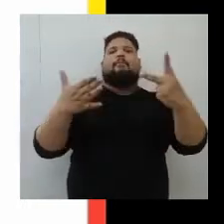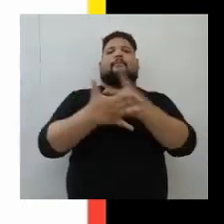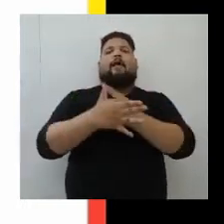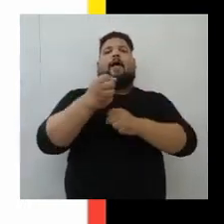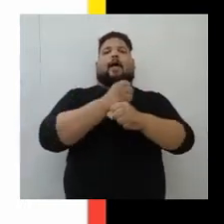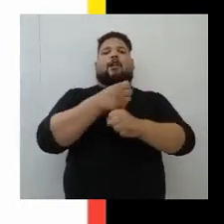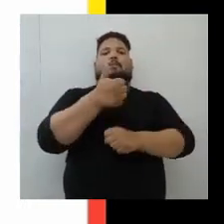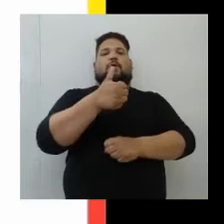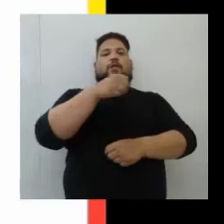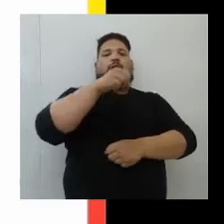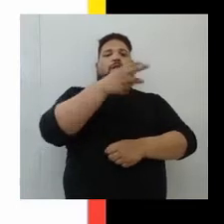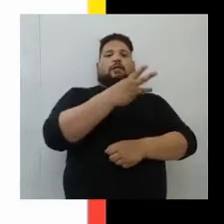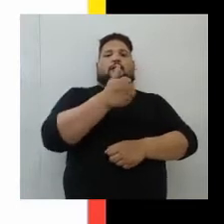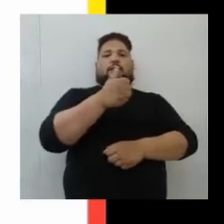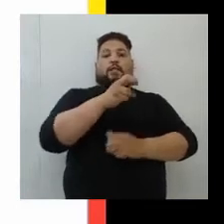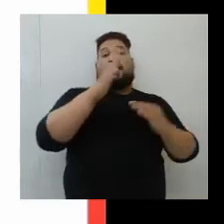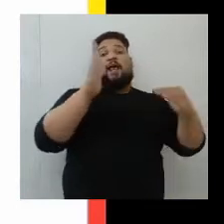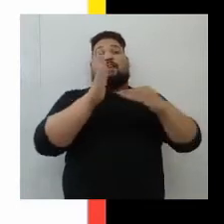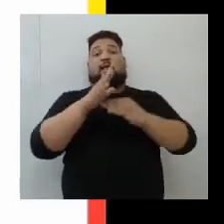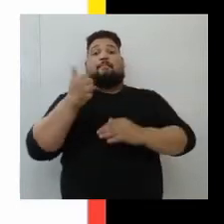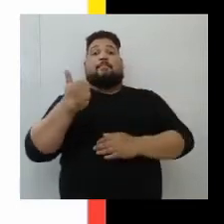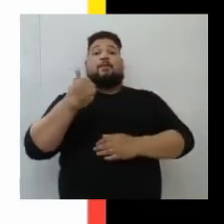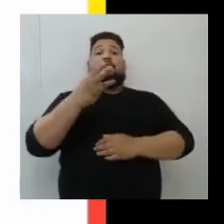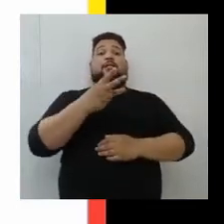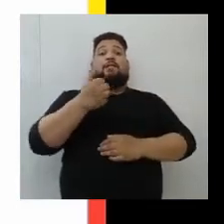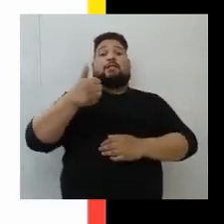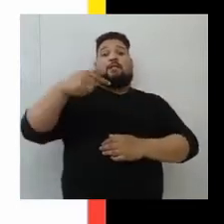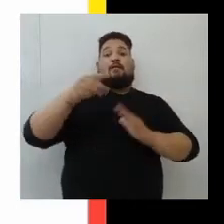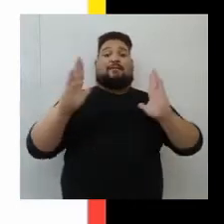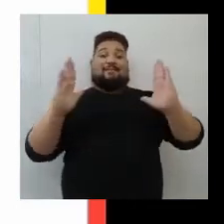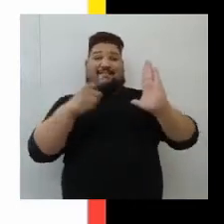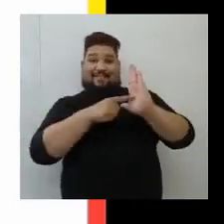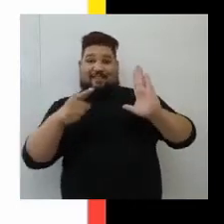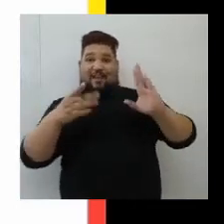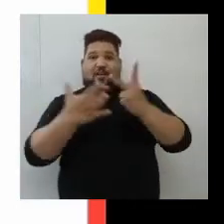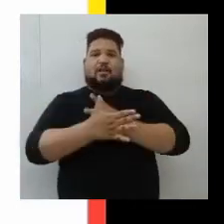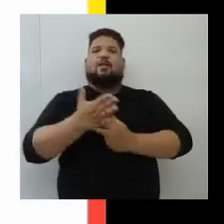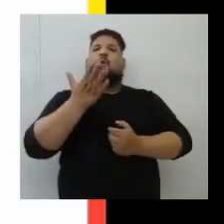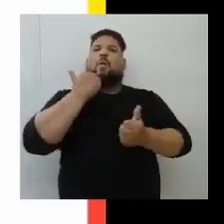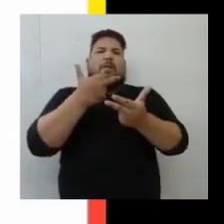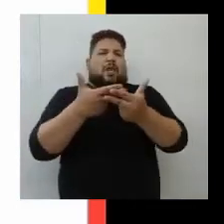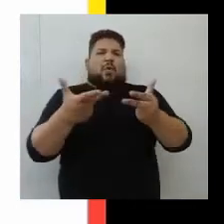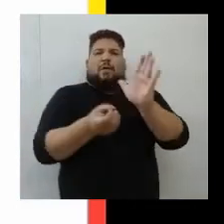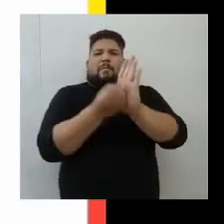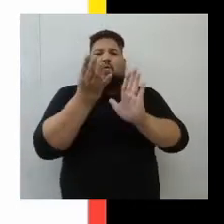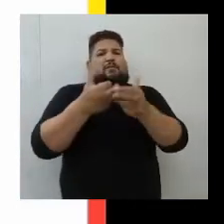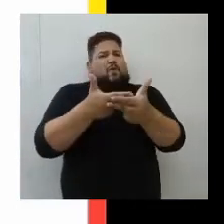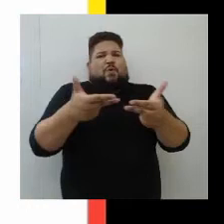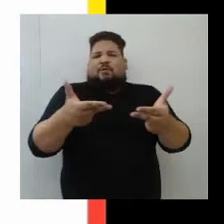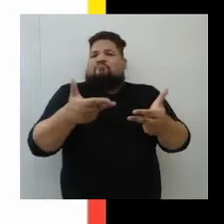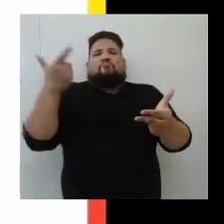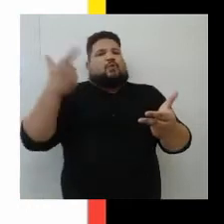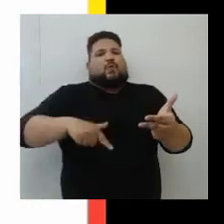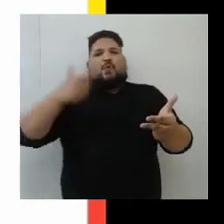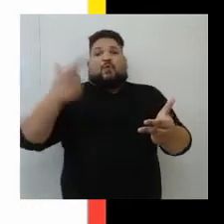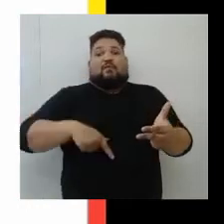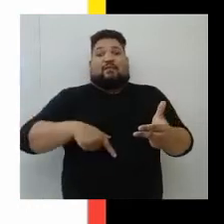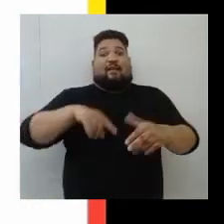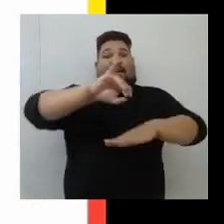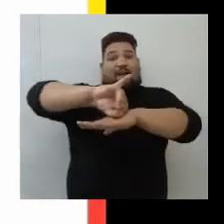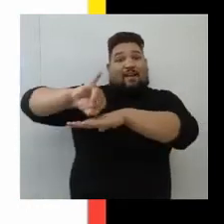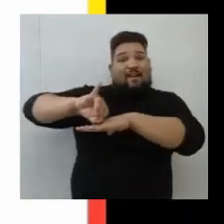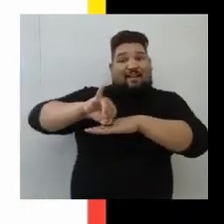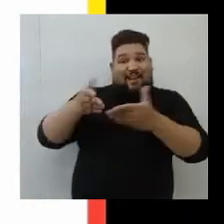1315 a 1317 não haja produção suficiente de alimentos. E os alimentos que haviam tinham preços